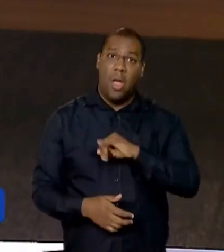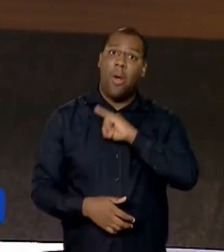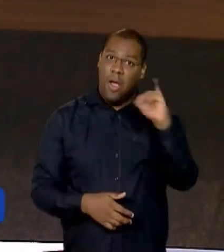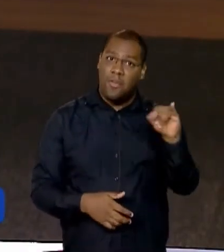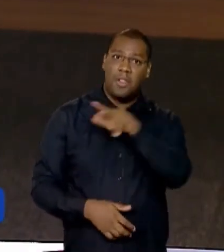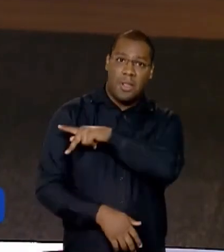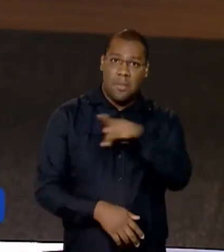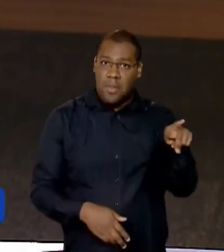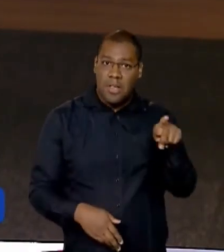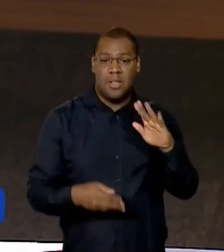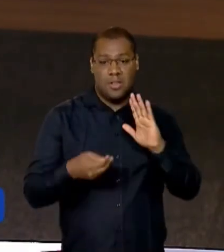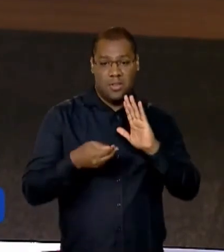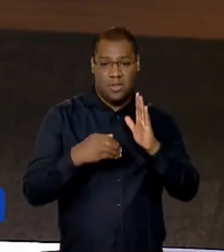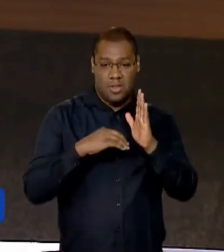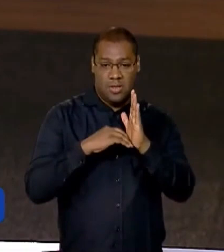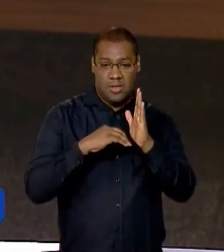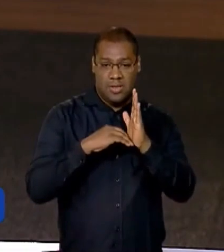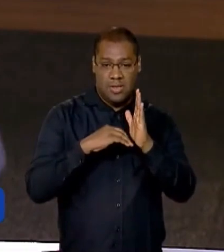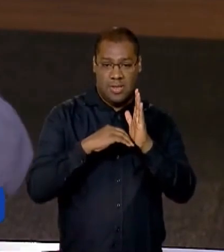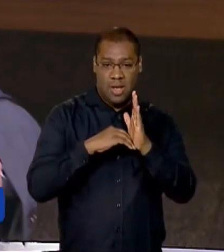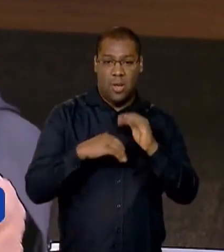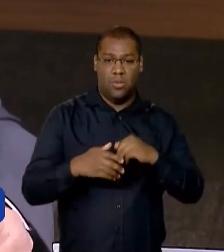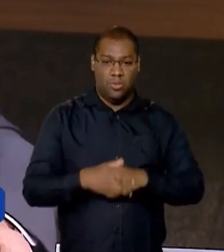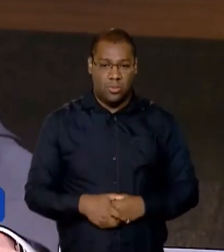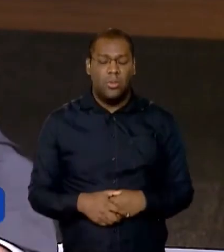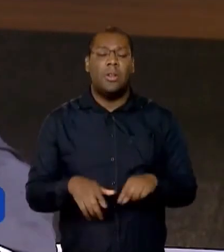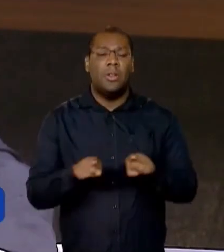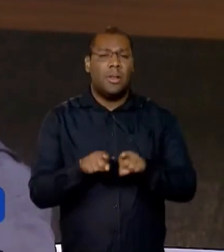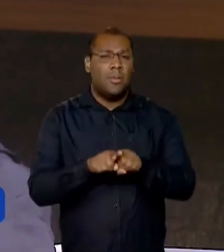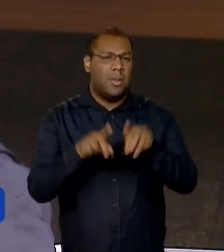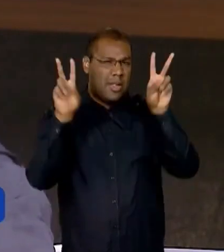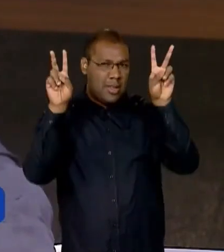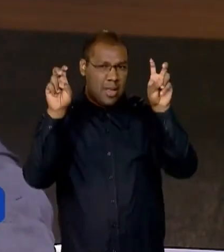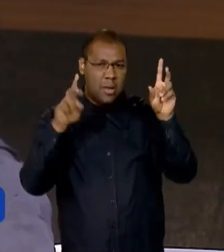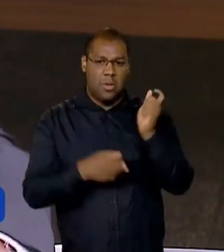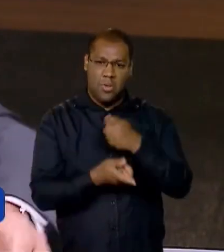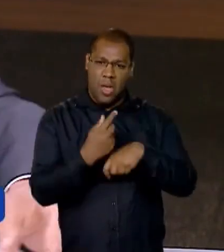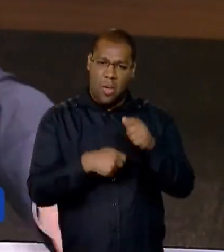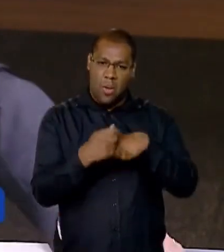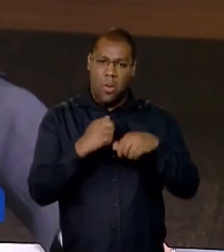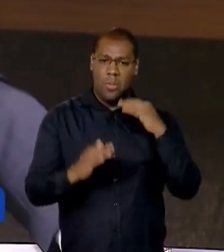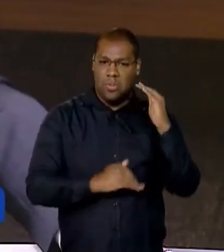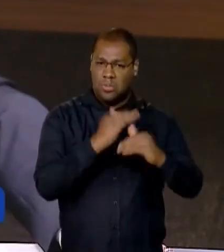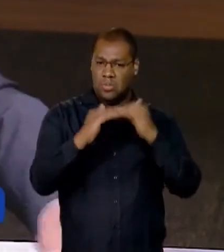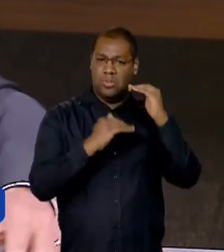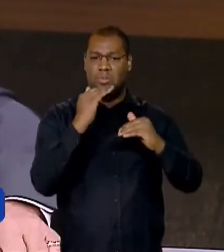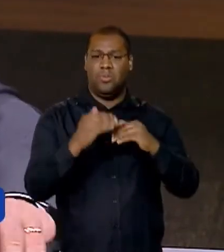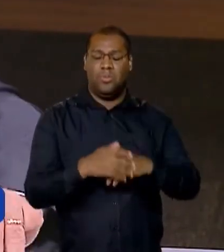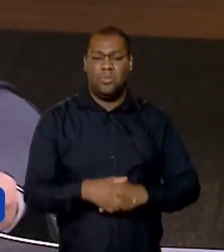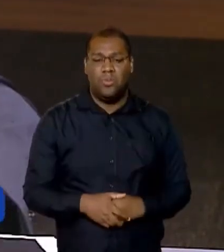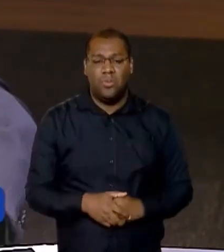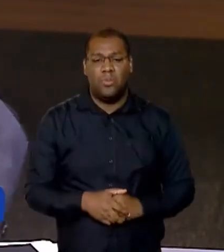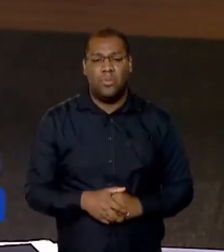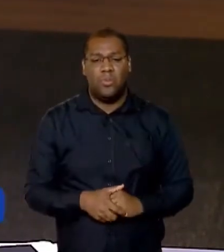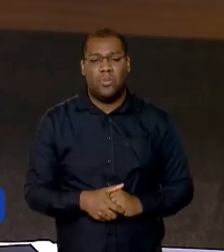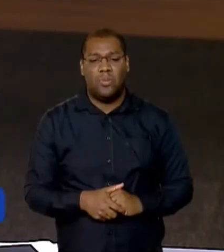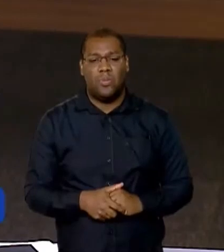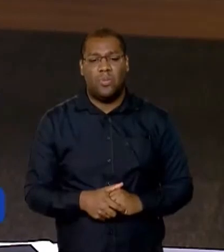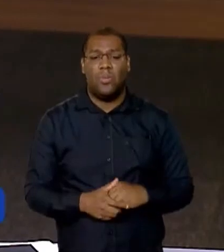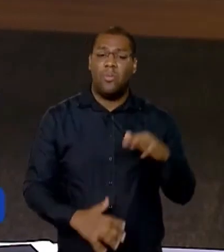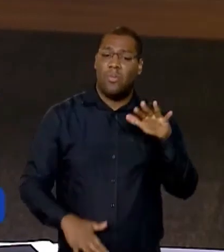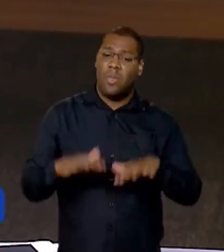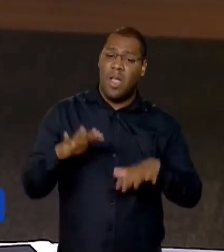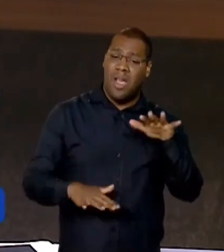senado a outra coisa é a questão do crescimento econômico veja eu eu às vezes fico